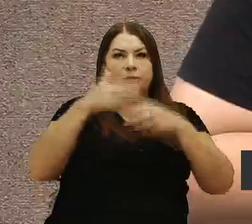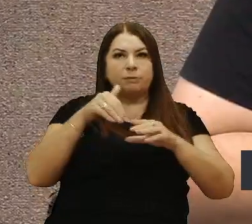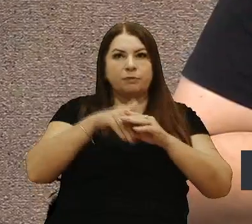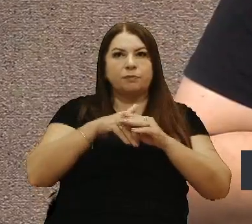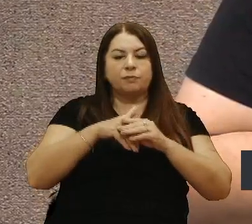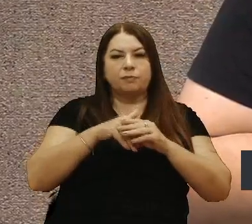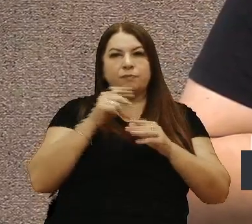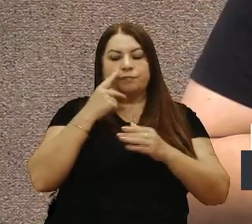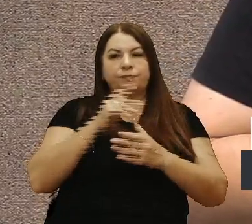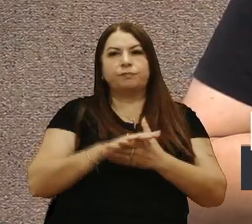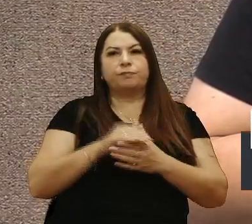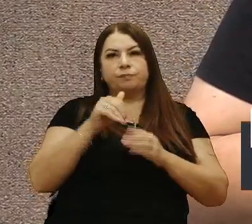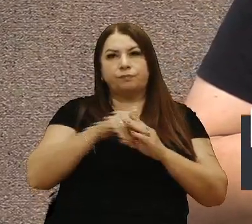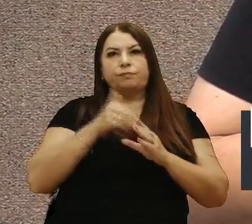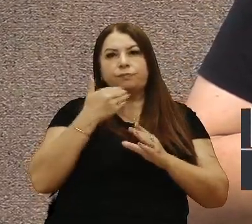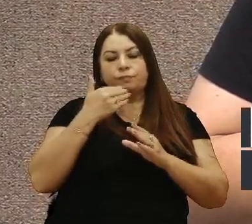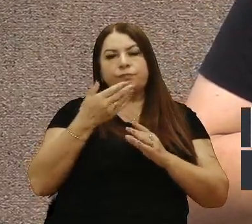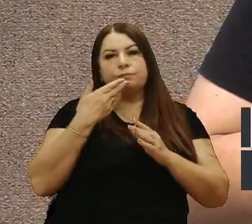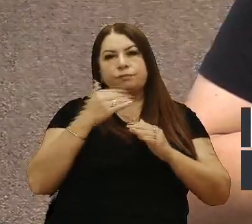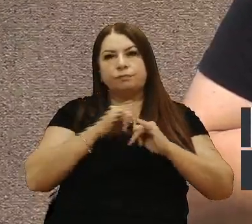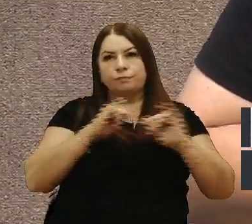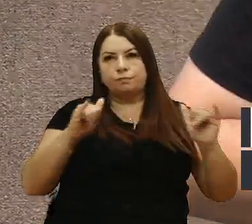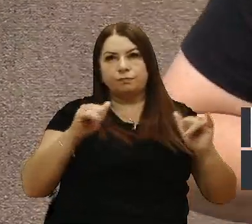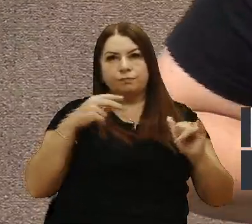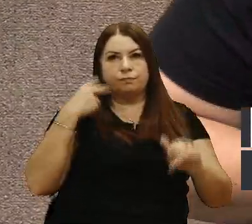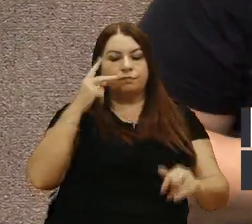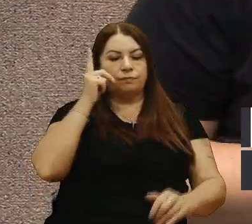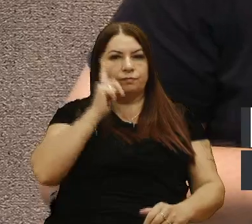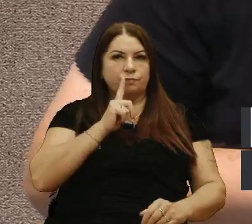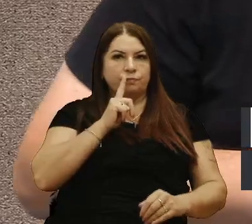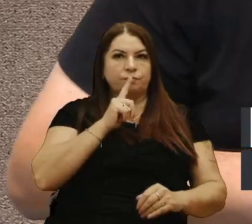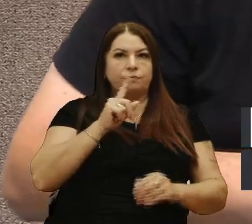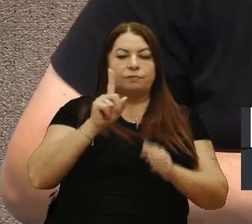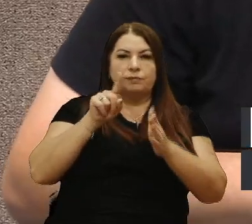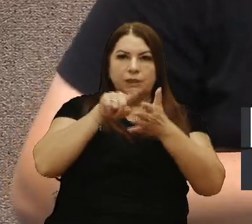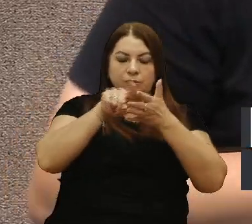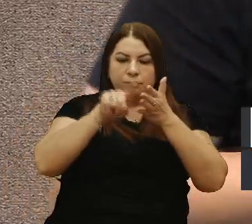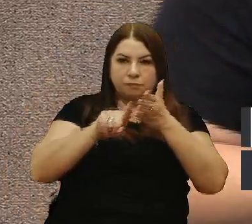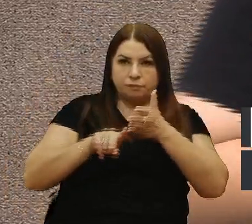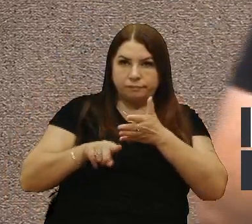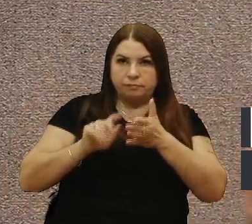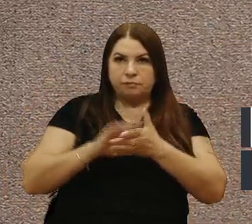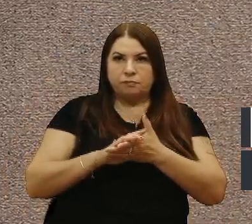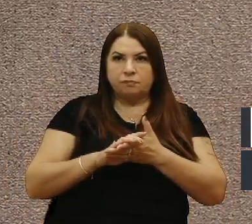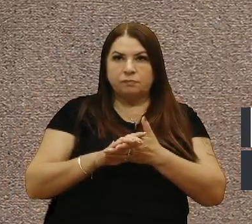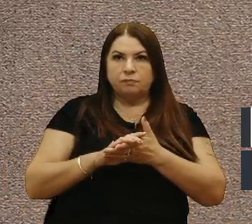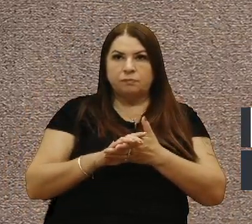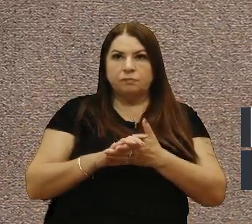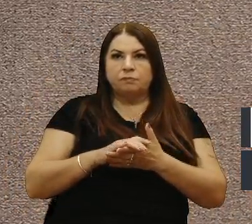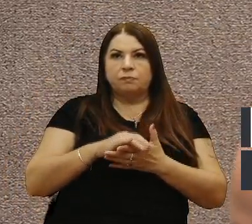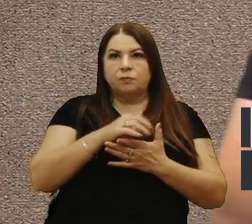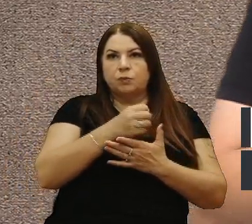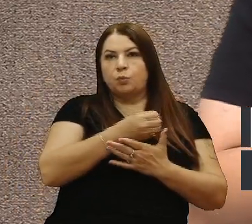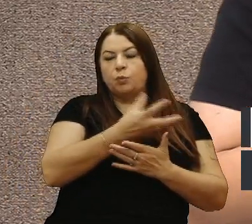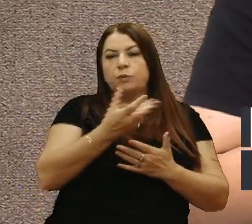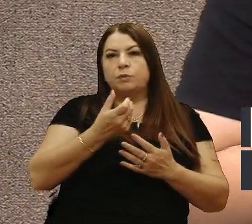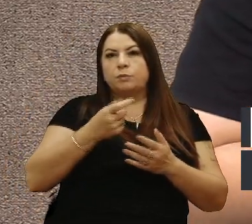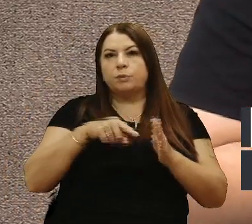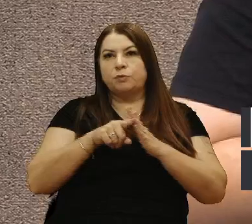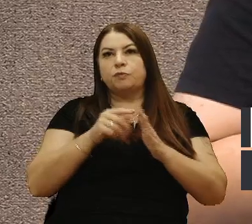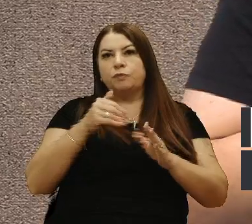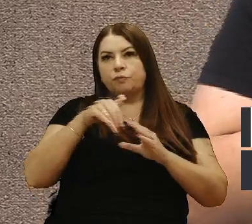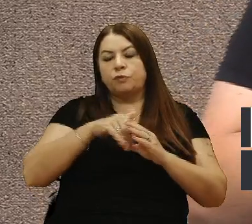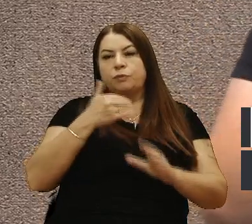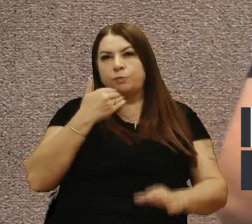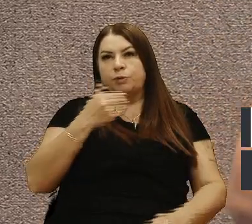Salientar que votarei favorável esse pedido de informações do vereador Lucas, né? Esse questionário, eu poderia dizer, dado o número de perguntas. Votei favorável